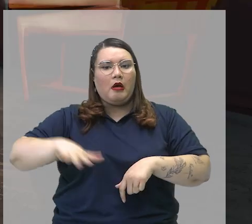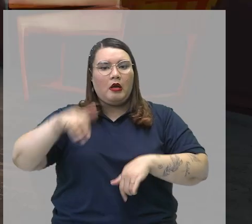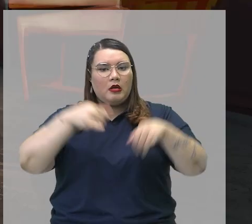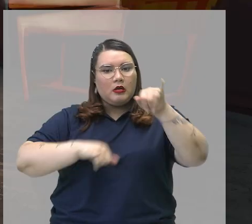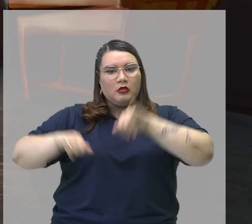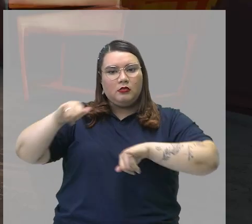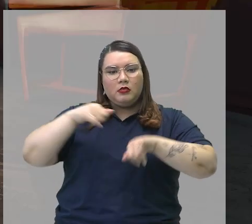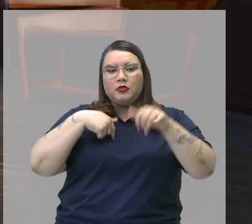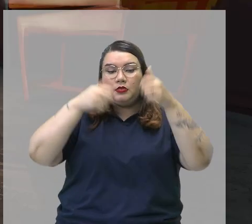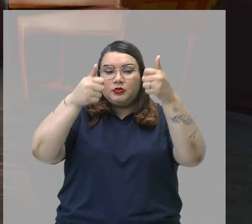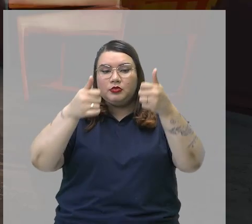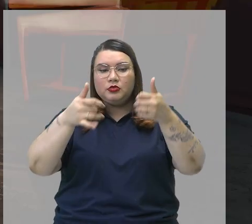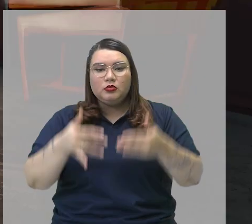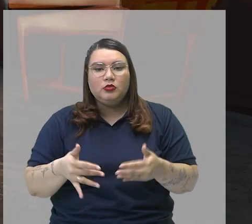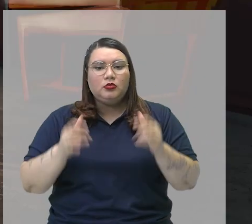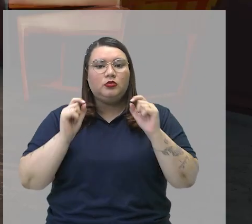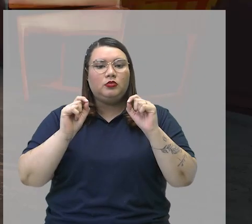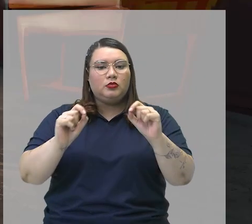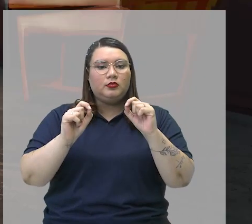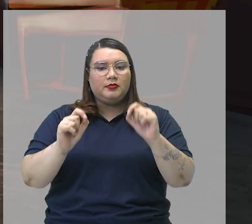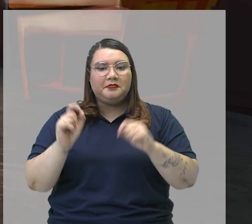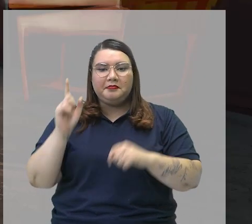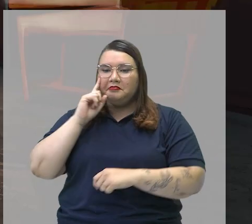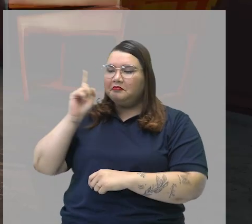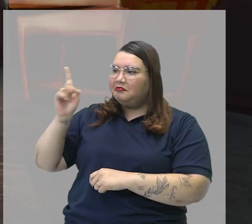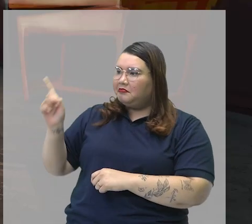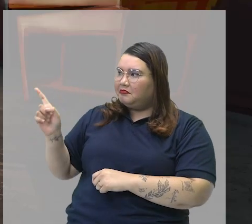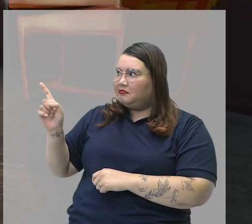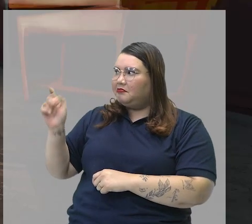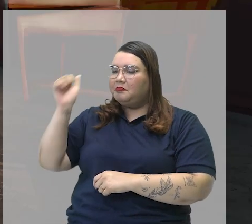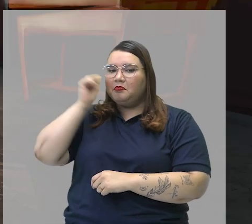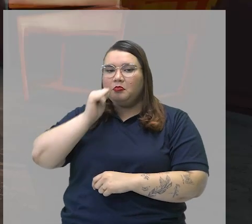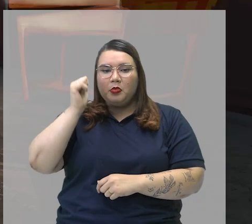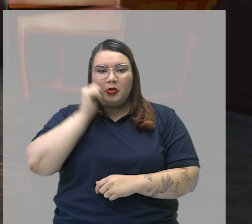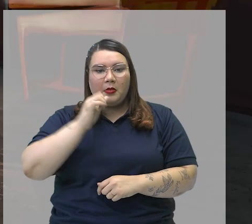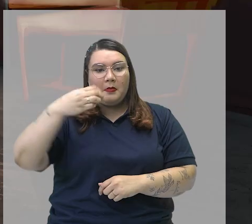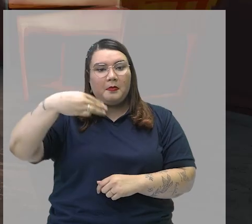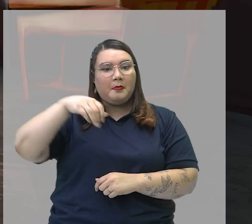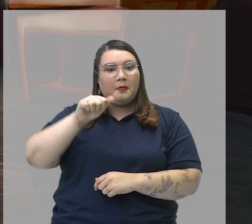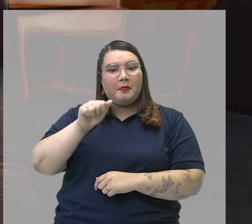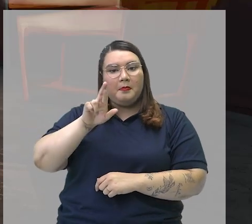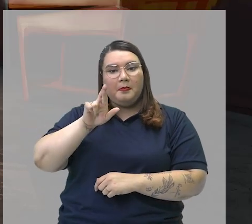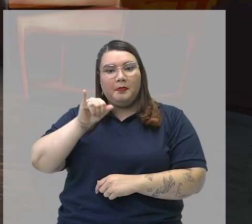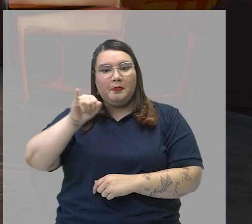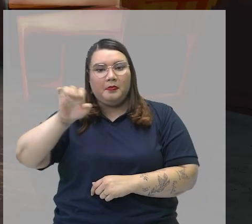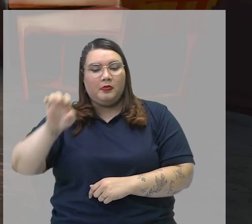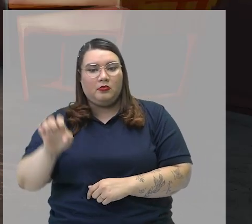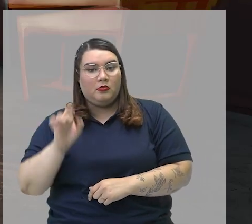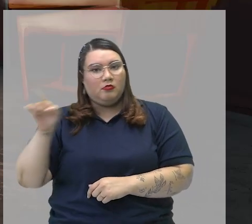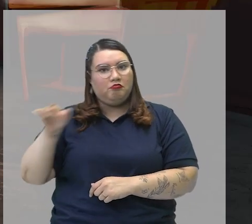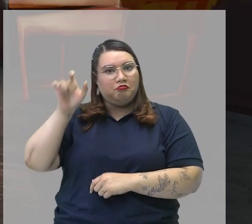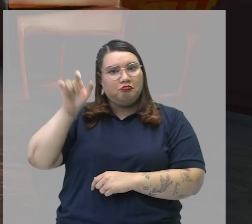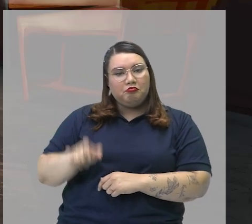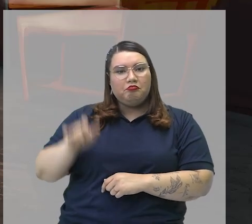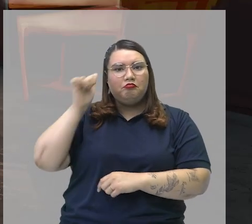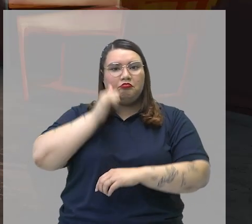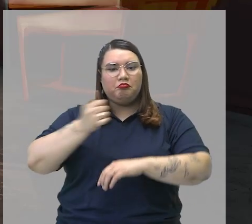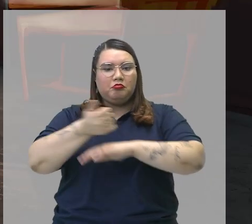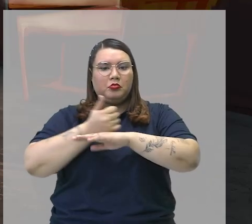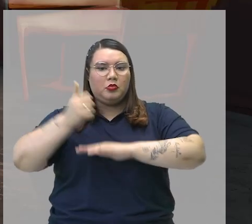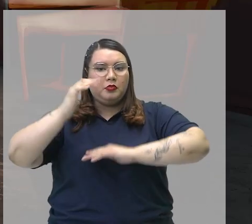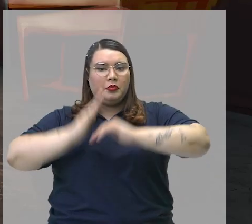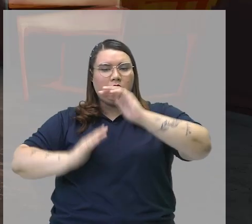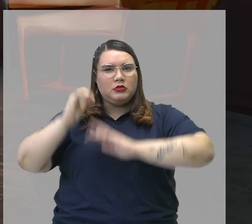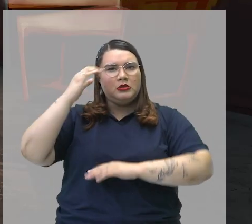para falar sobre essa mulher, a Marie Curie. Foi uma das cientistas